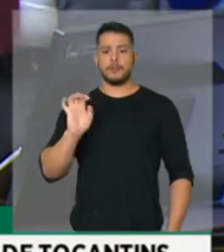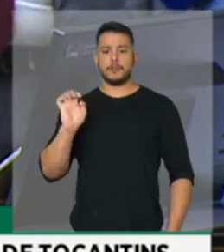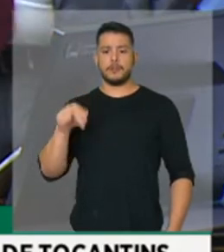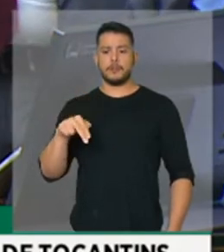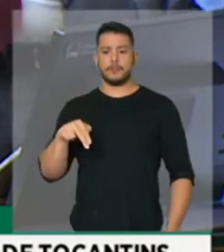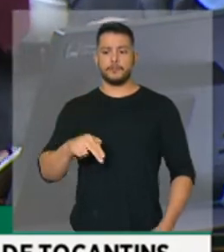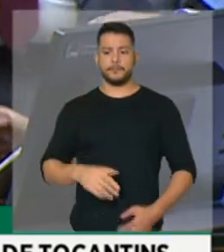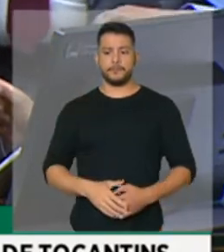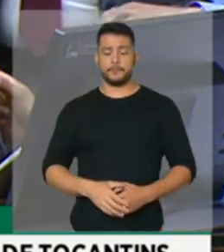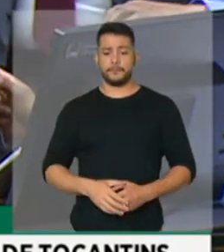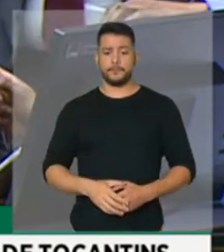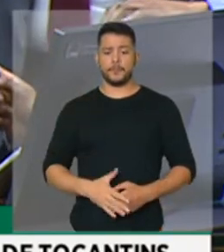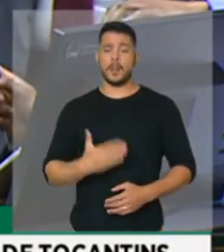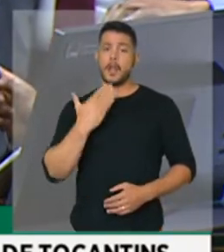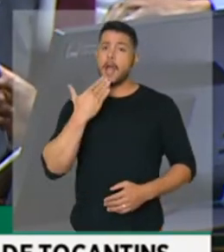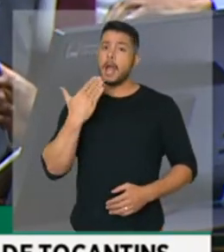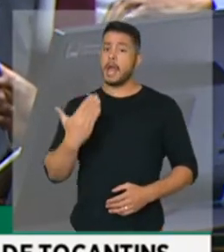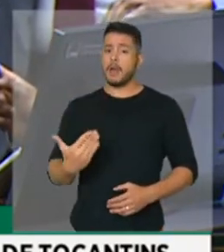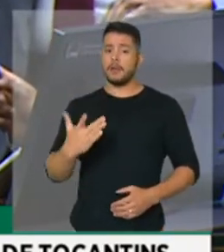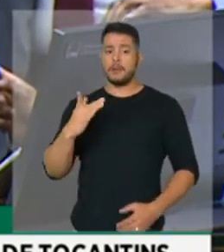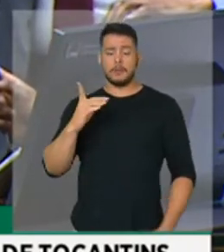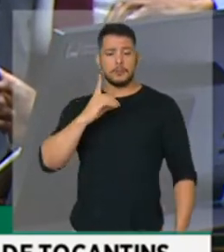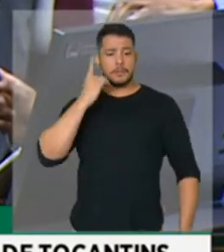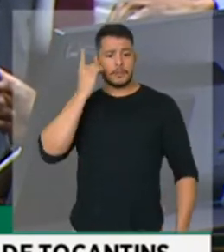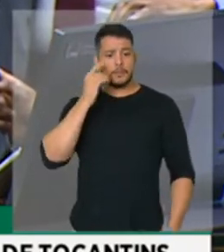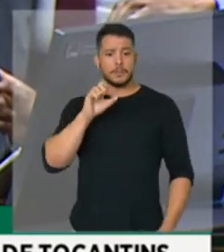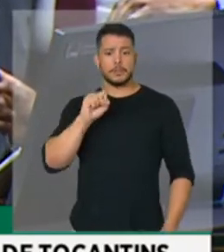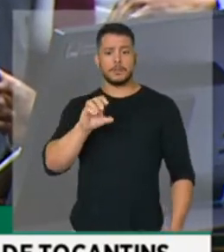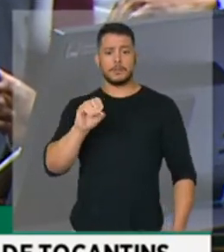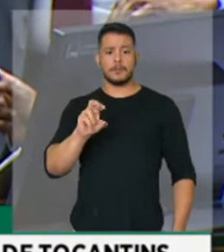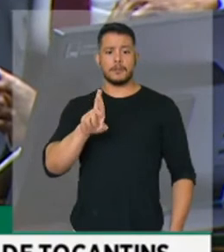Para discutir, a favor, deputada Soraya Manato.